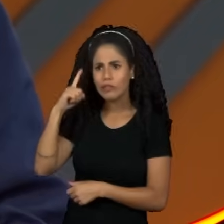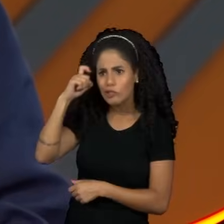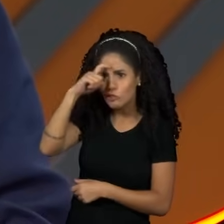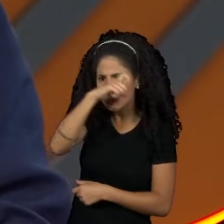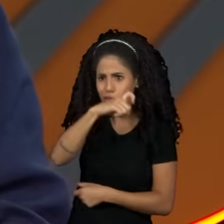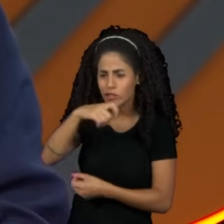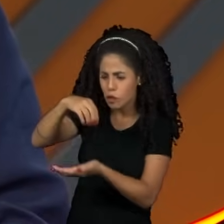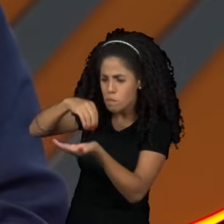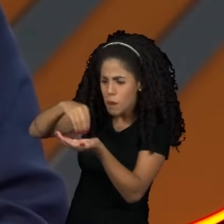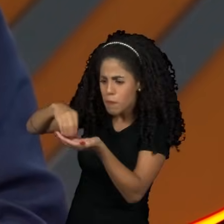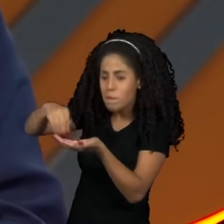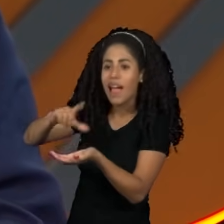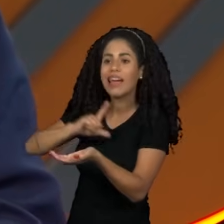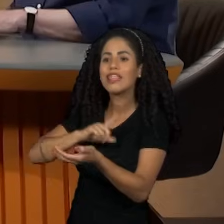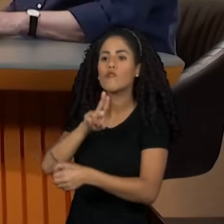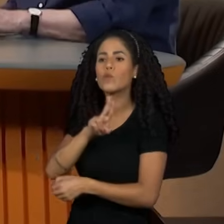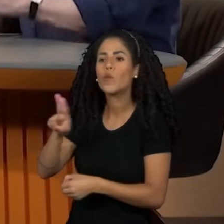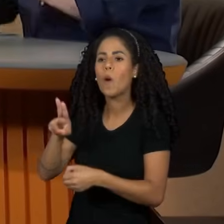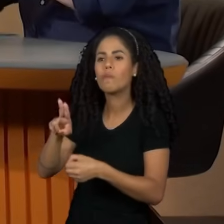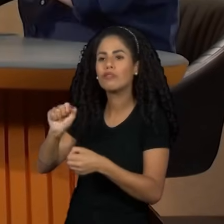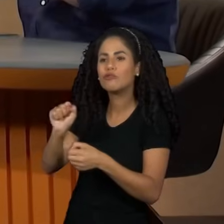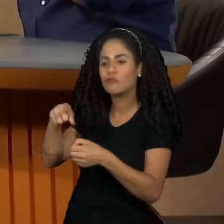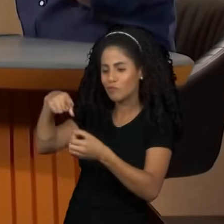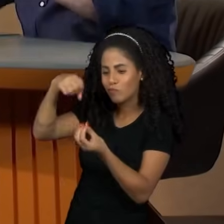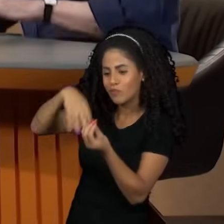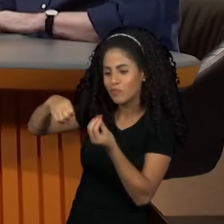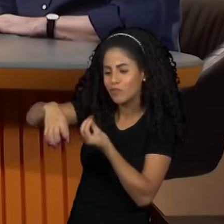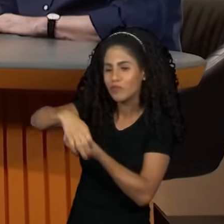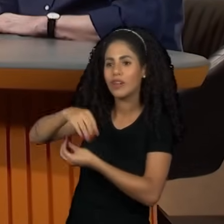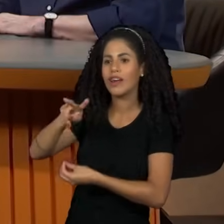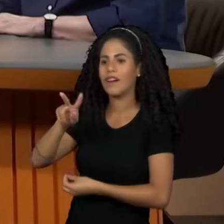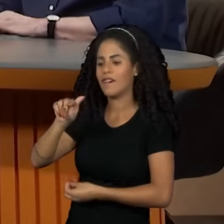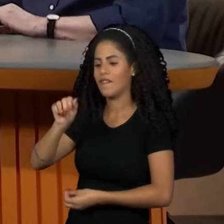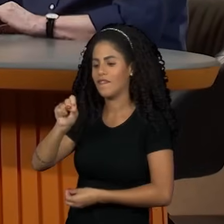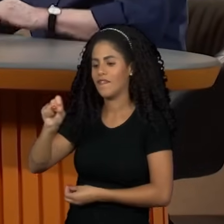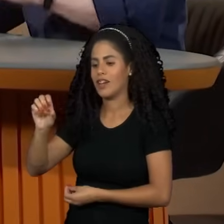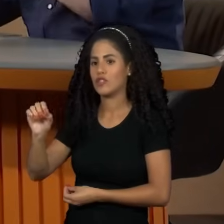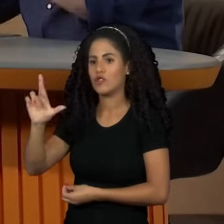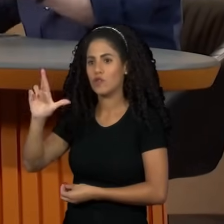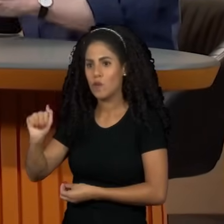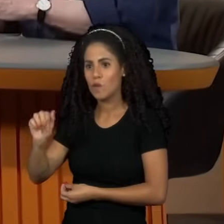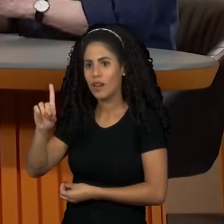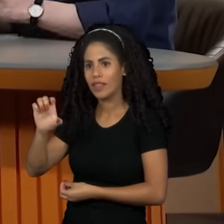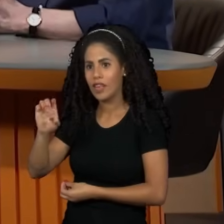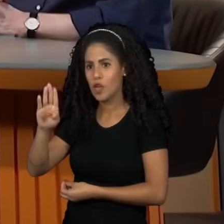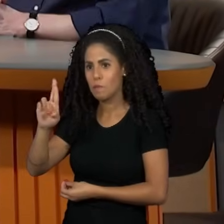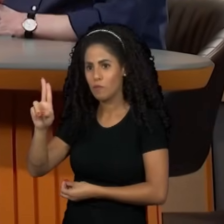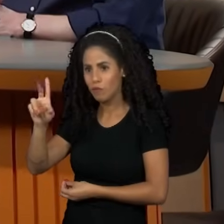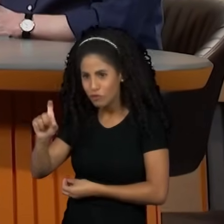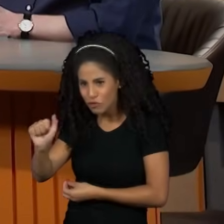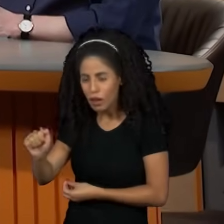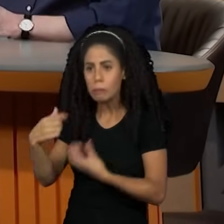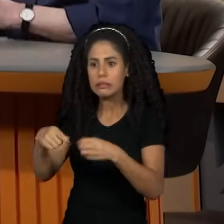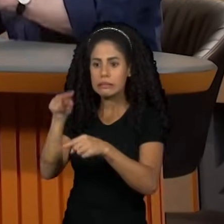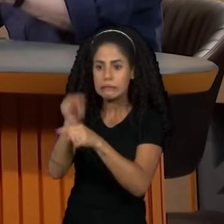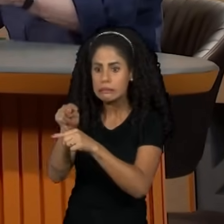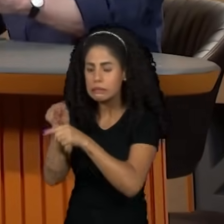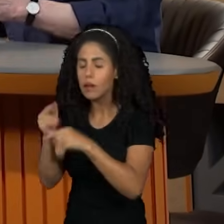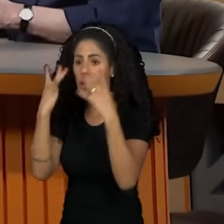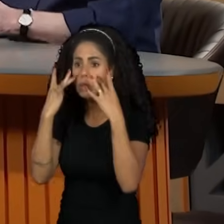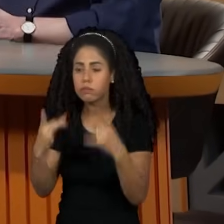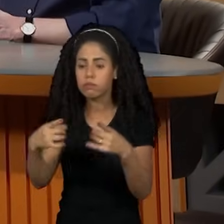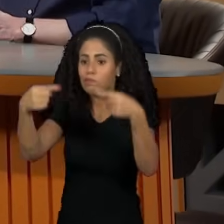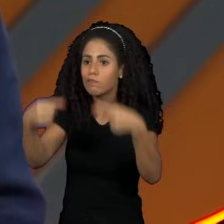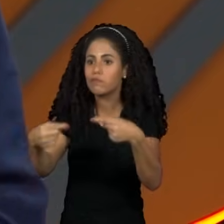a tal vassoura de bruxa, né? Uma praga que devasta e, se não for bem cuidado, etc. É um